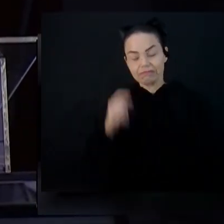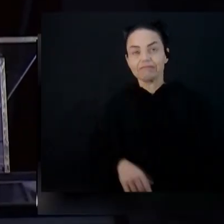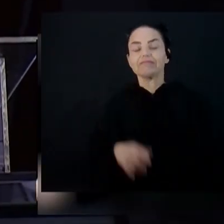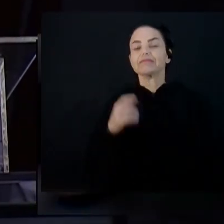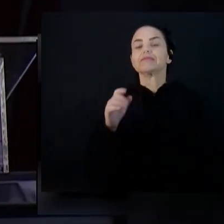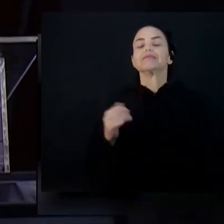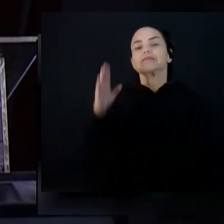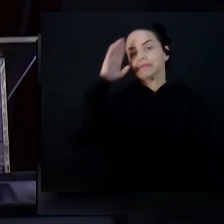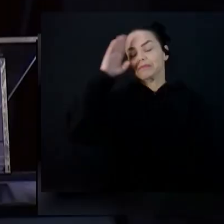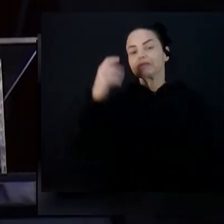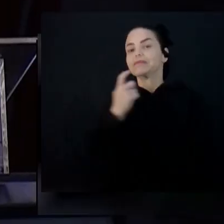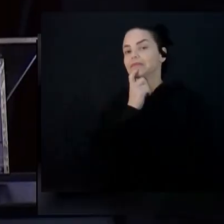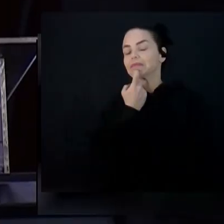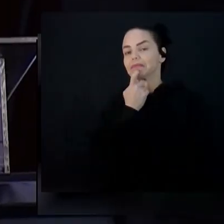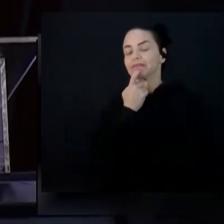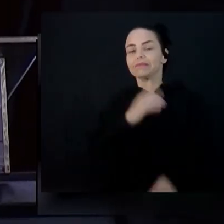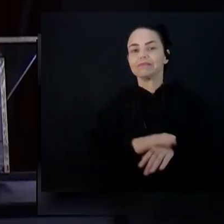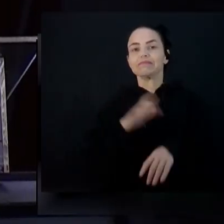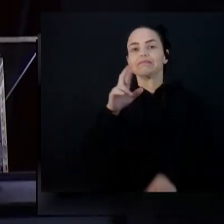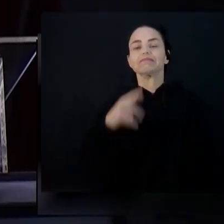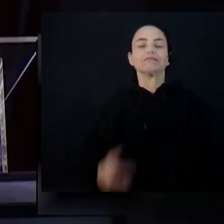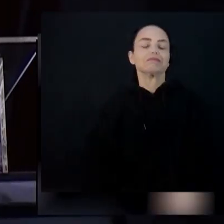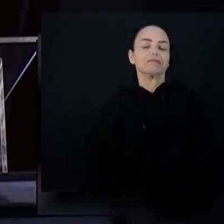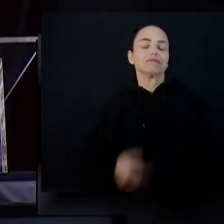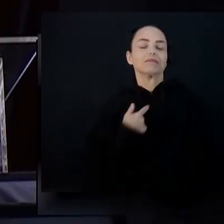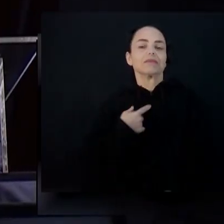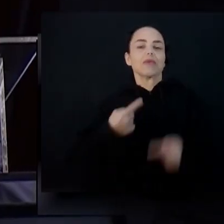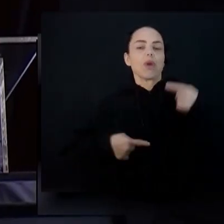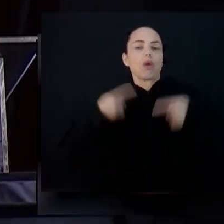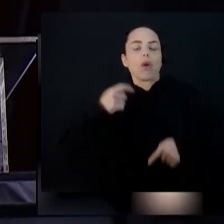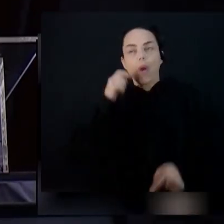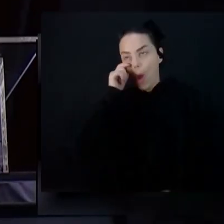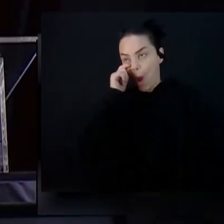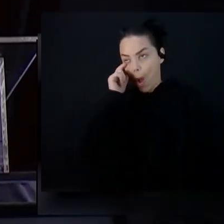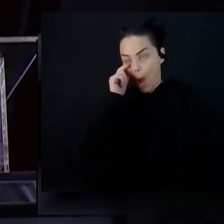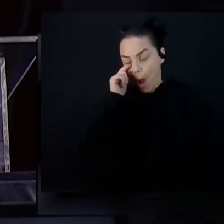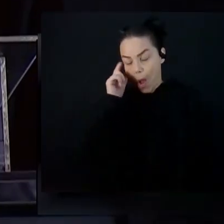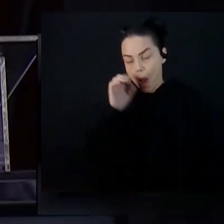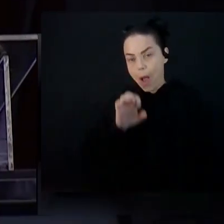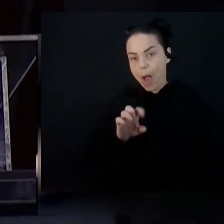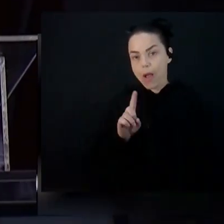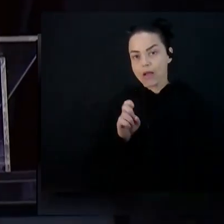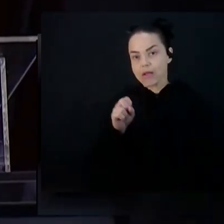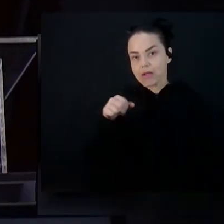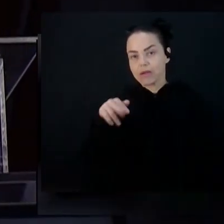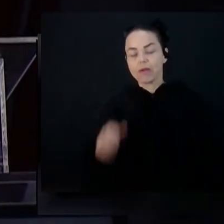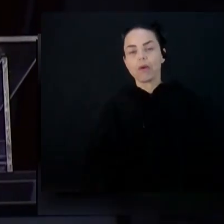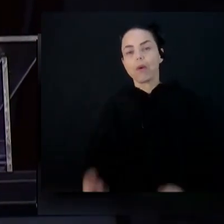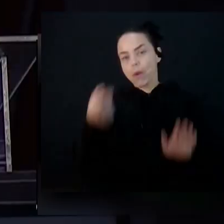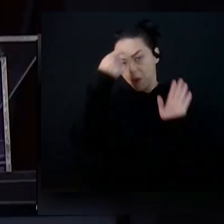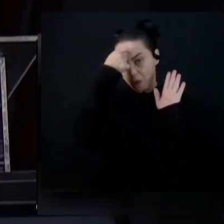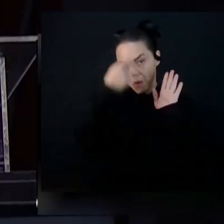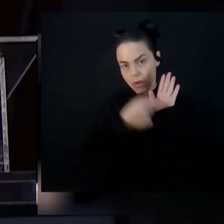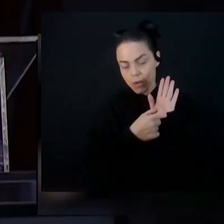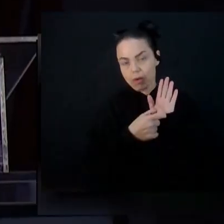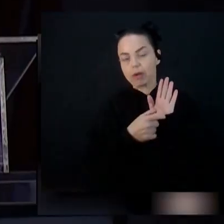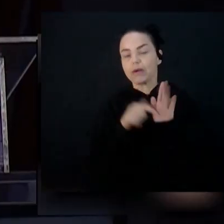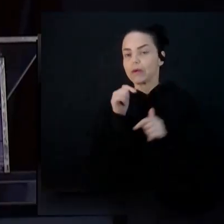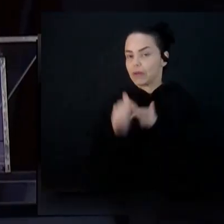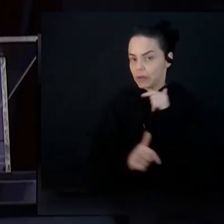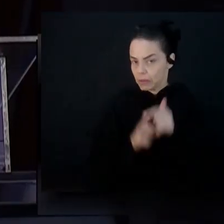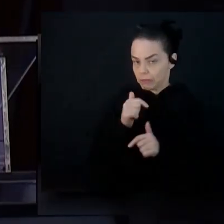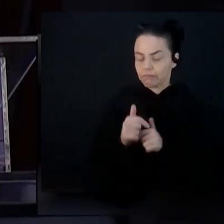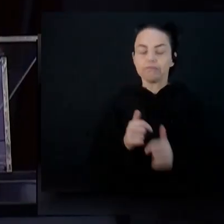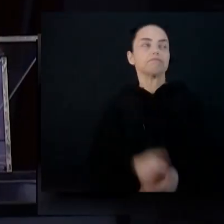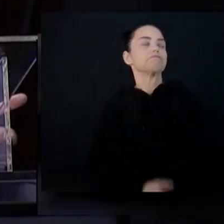especialmente Campinas. Nós estamos num debate lá, Edson, sobre inteligência artificial e trabalho, né? Não dá para a